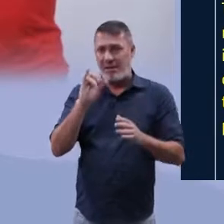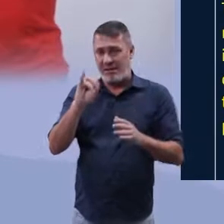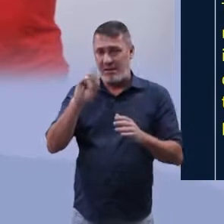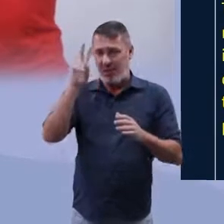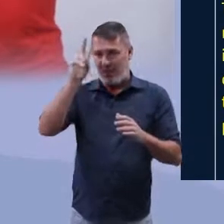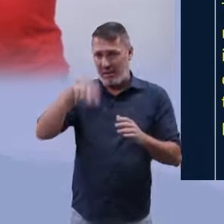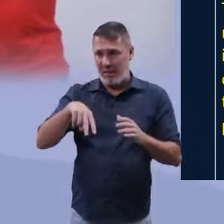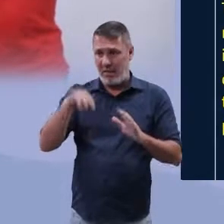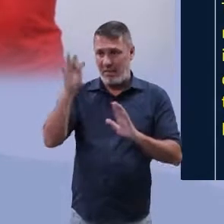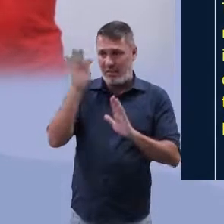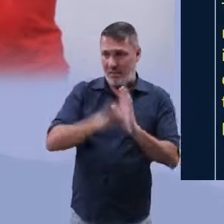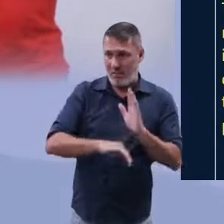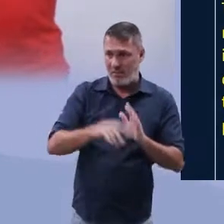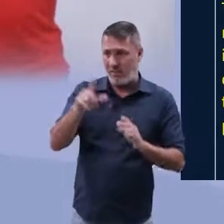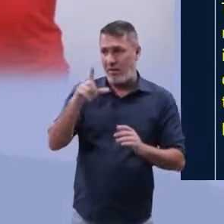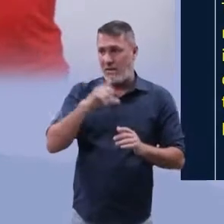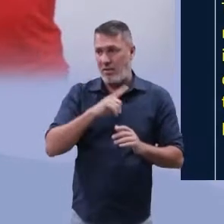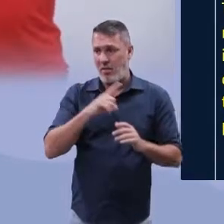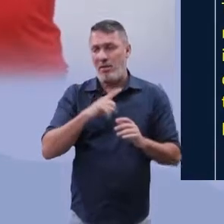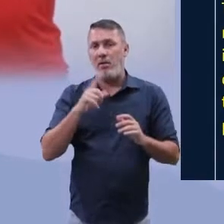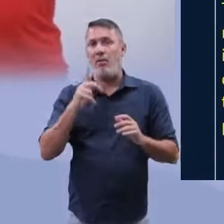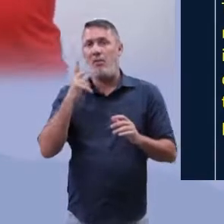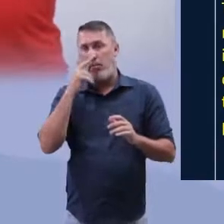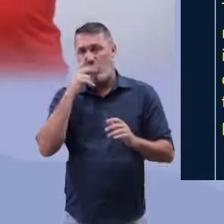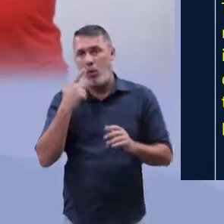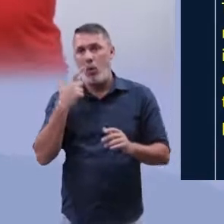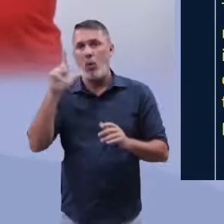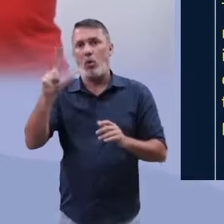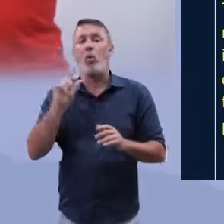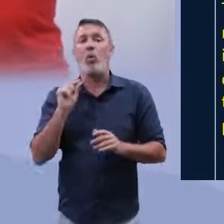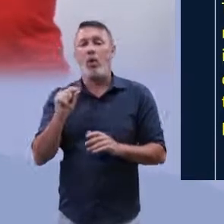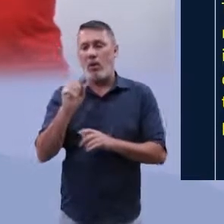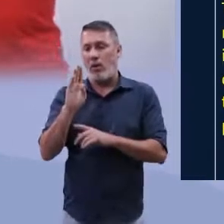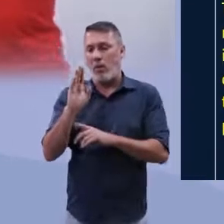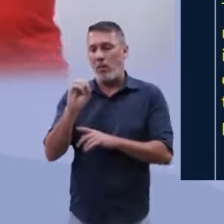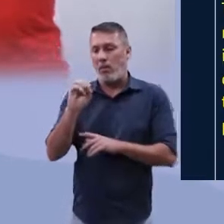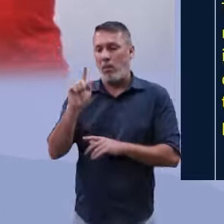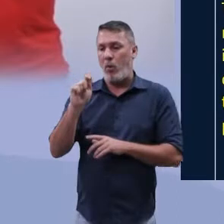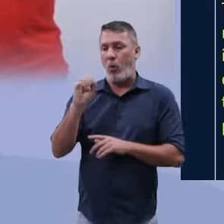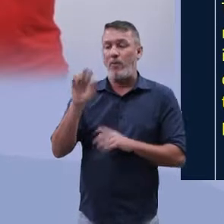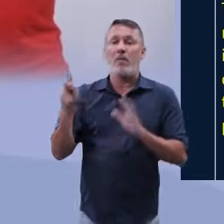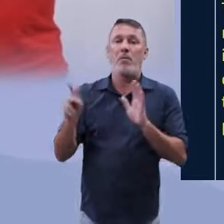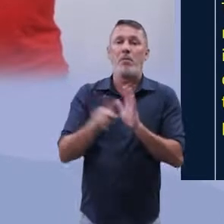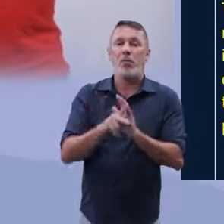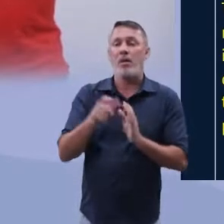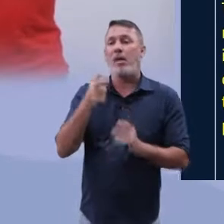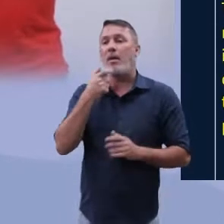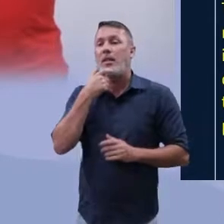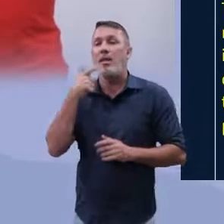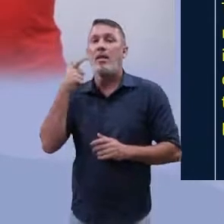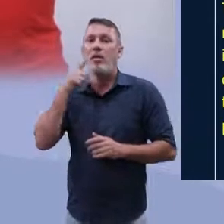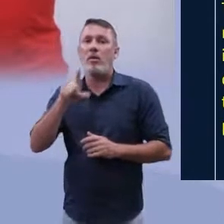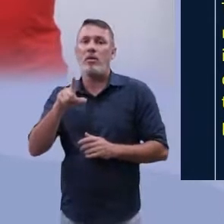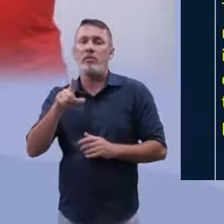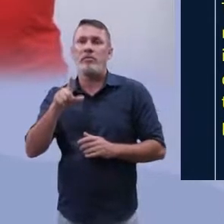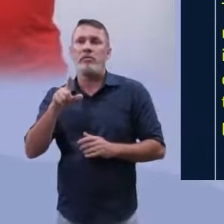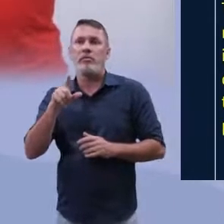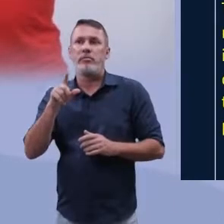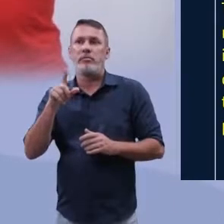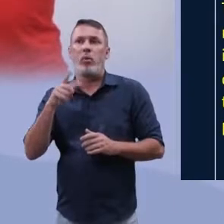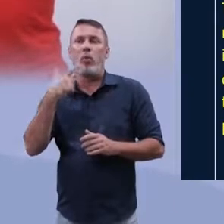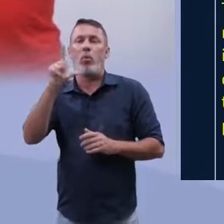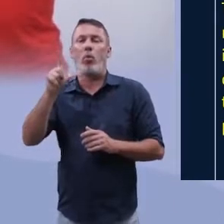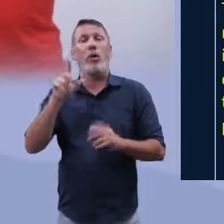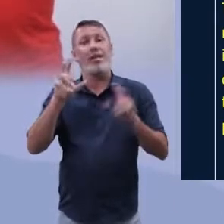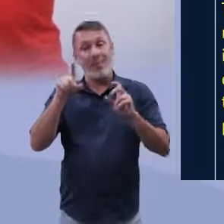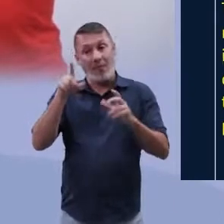que é o seguinte, se você continuar a ler o texto, fala de acrônimos, porque bog off é um acrônimo de língua inglesa, mas é usada